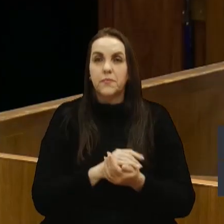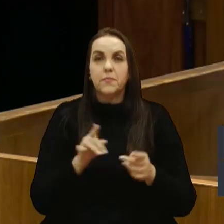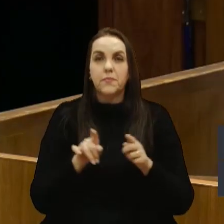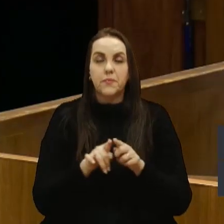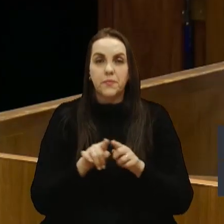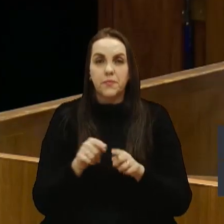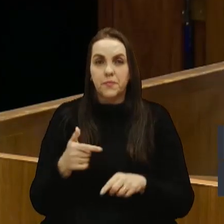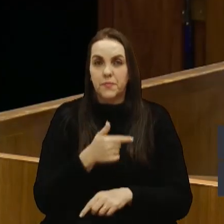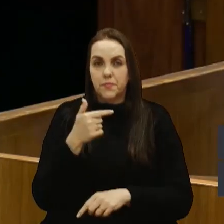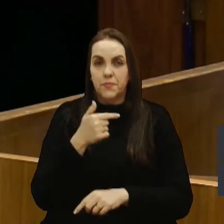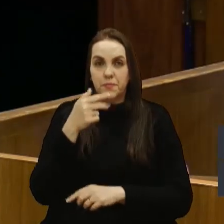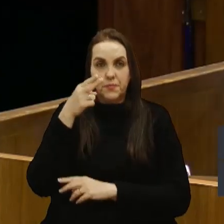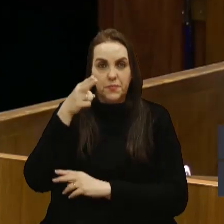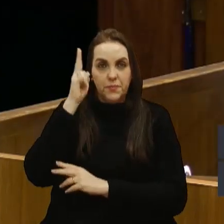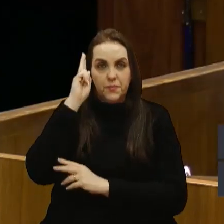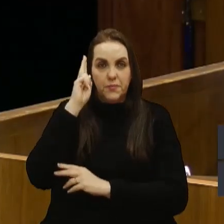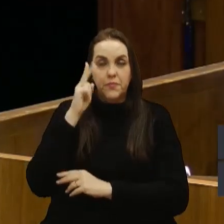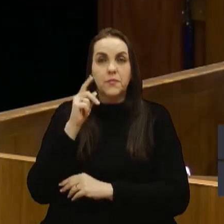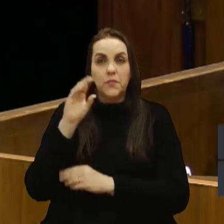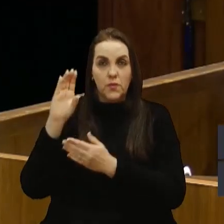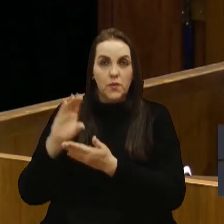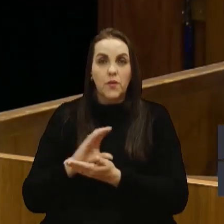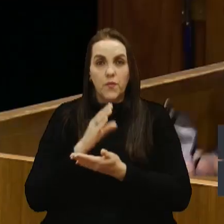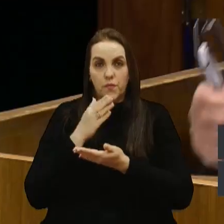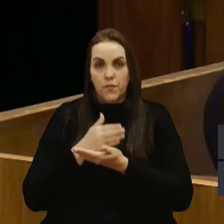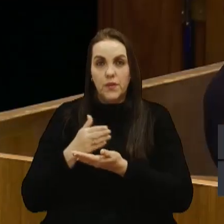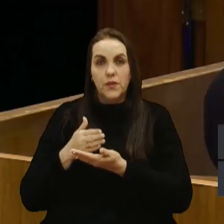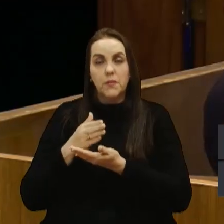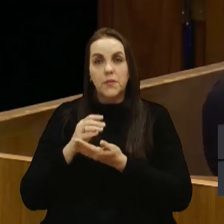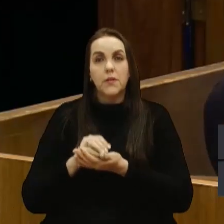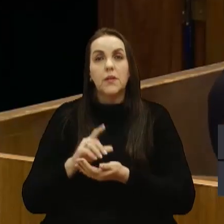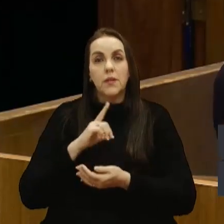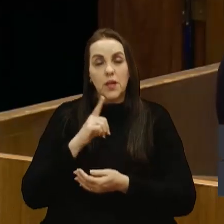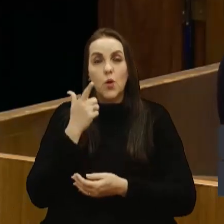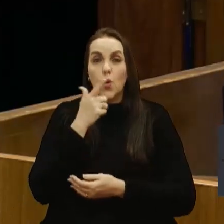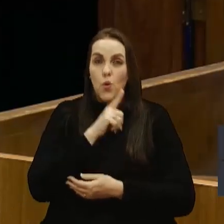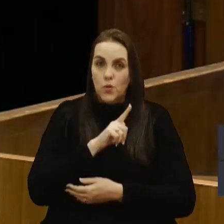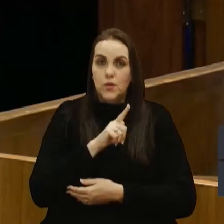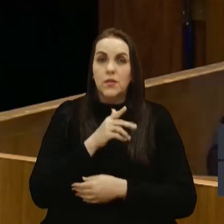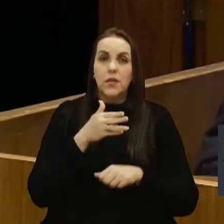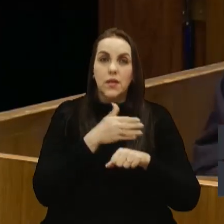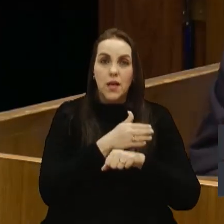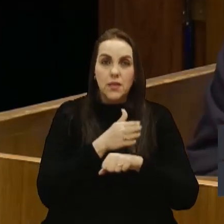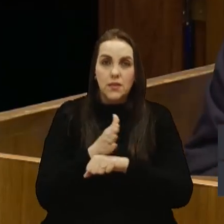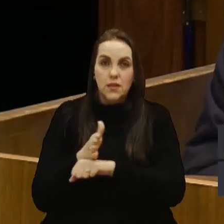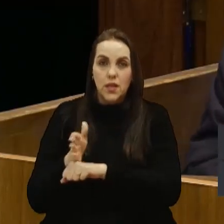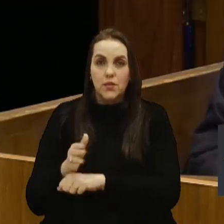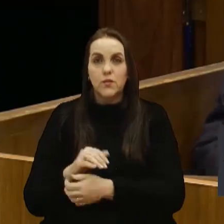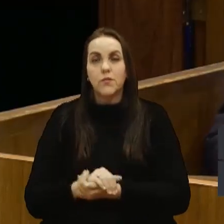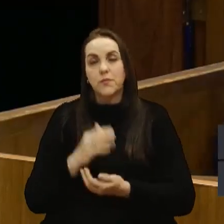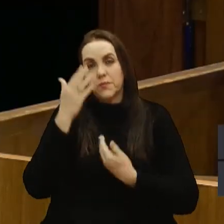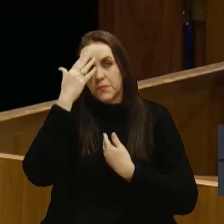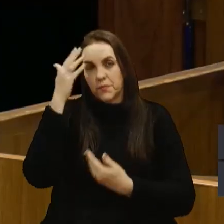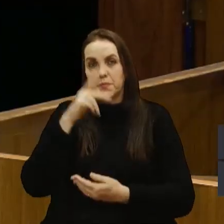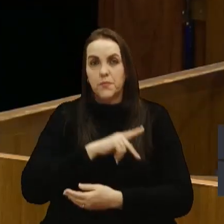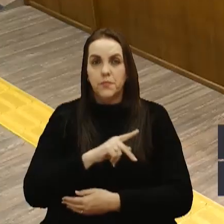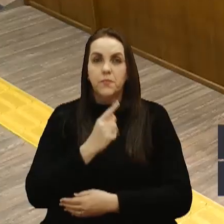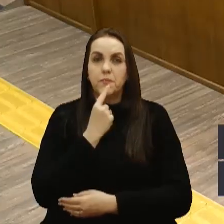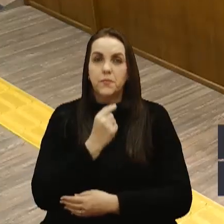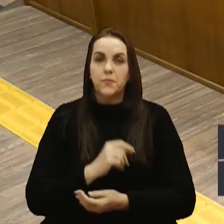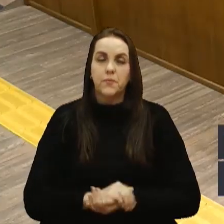para o vice-nespro, para que nesse financiamento a gente consiga incluir esses acessos. Obrigado,